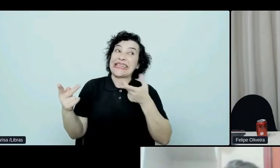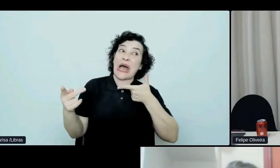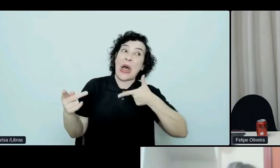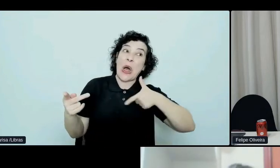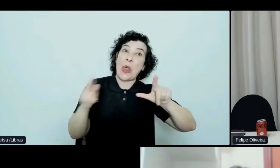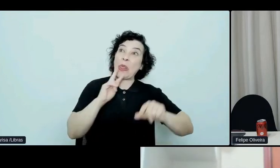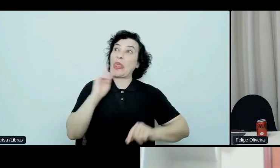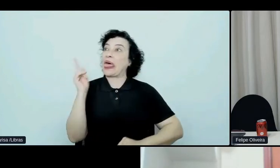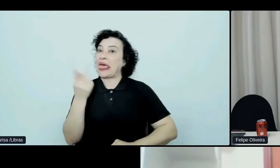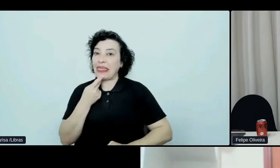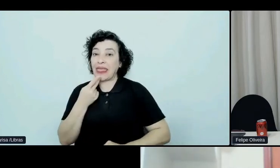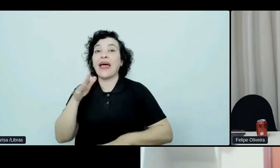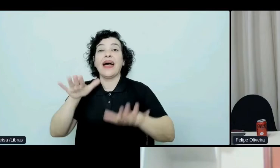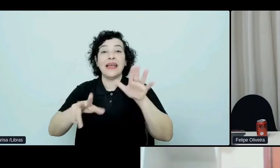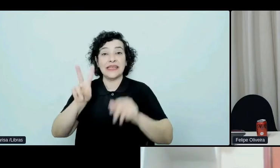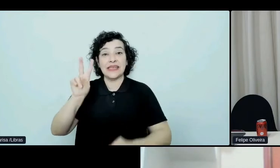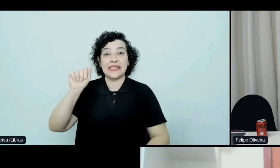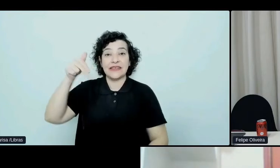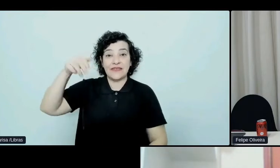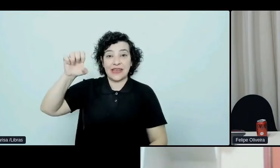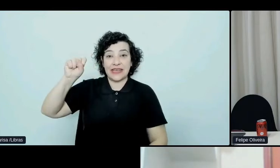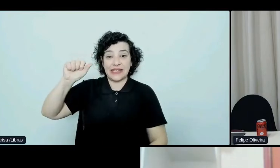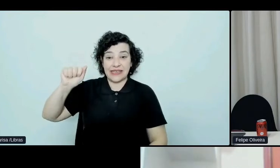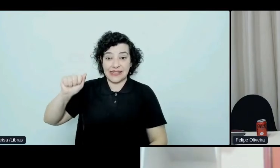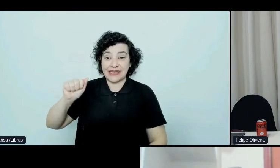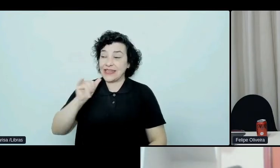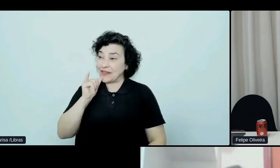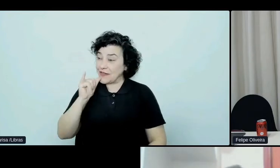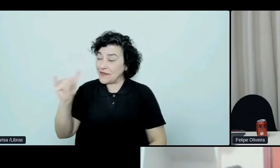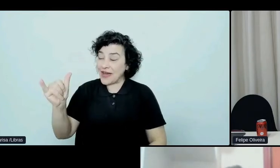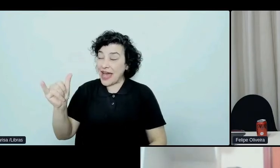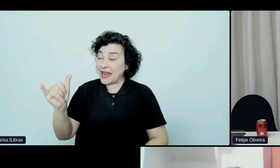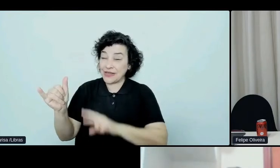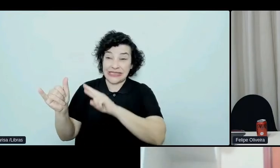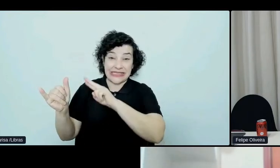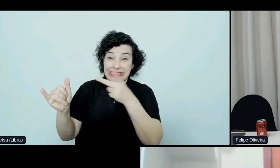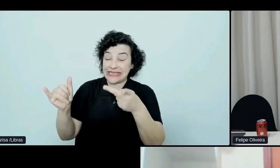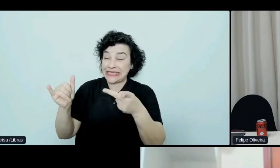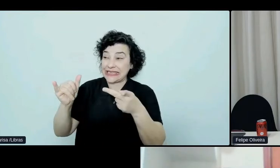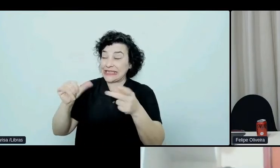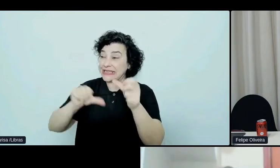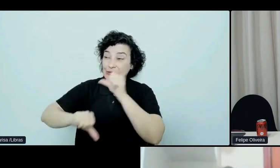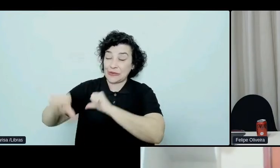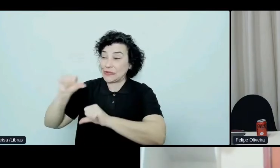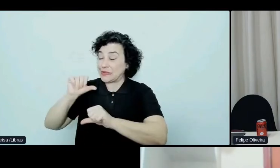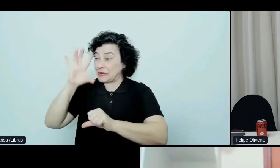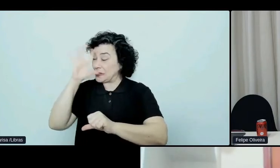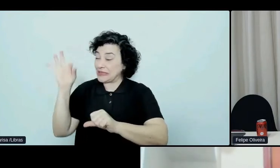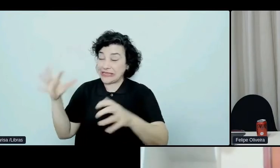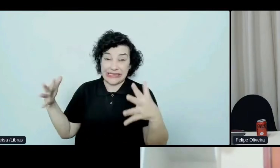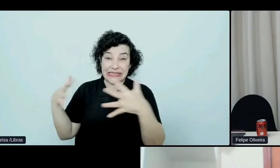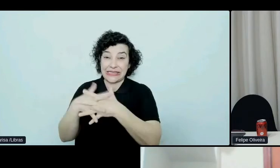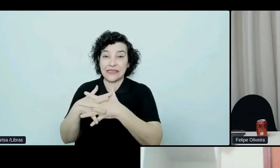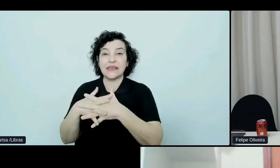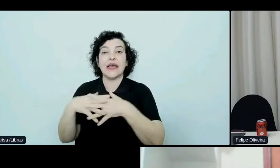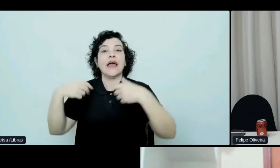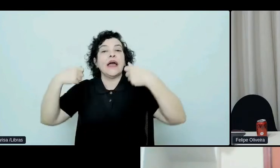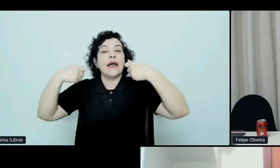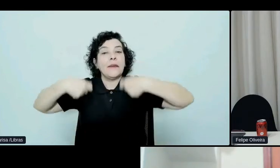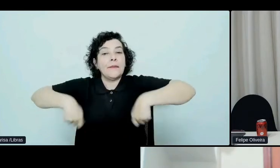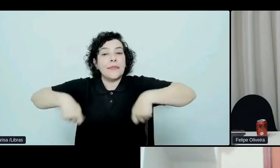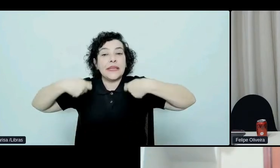tem 2 pontos aí, acho que são bem legais, né? Que primeiro, esse último ponto que você colocou da querer dizer uma coisa